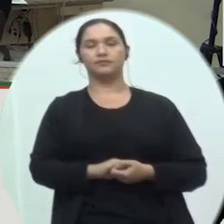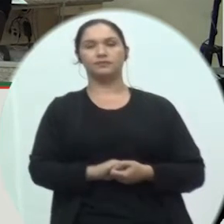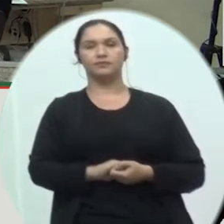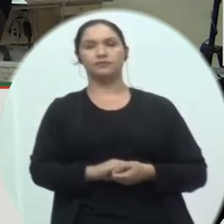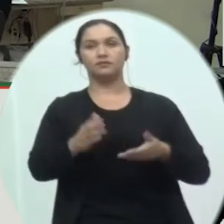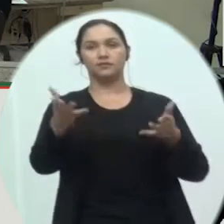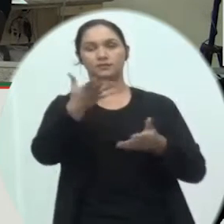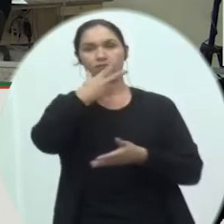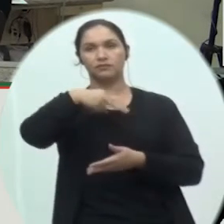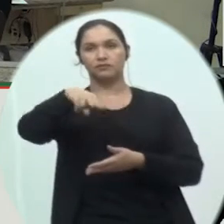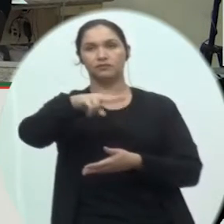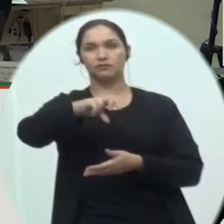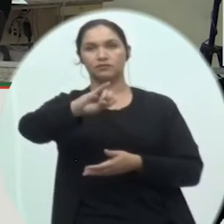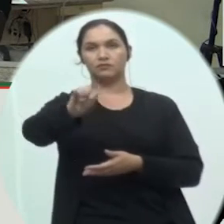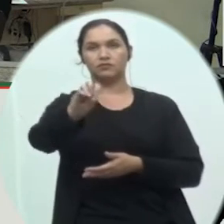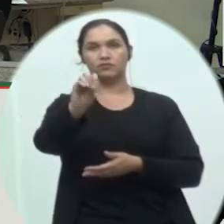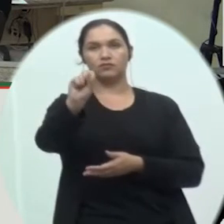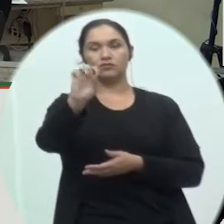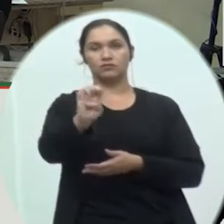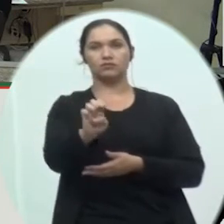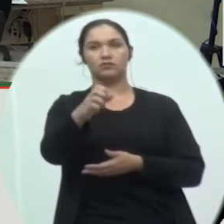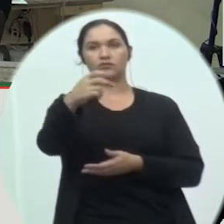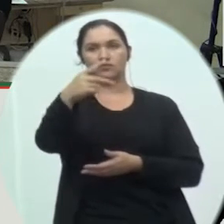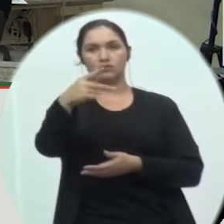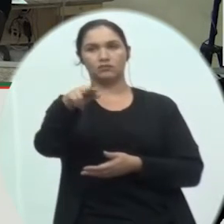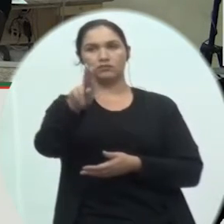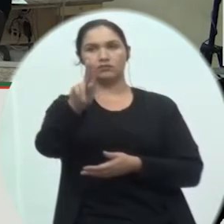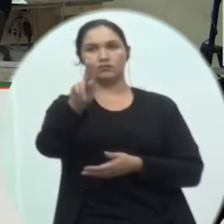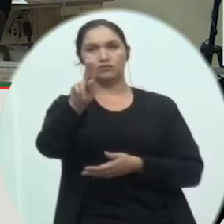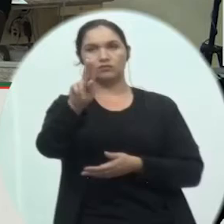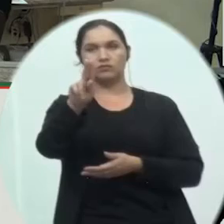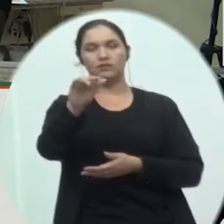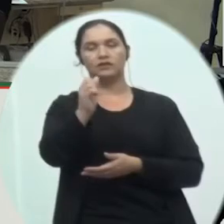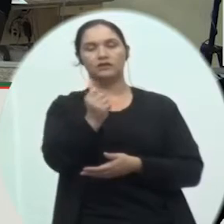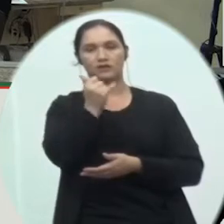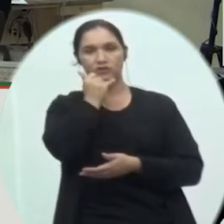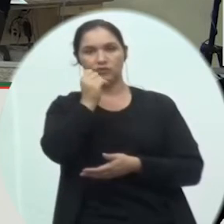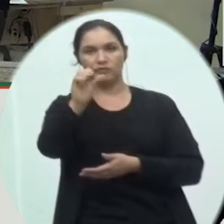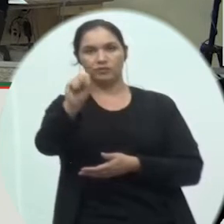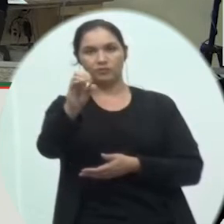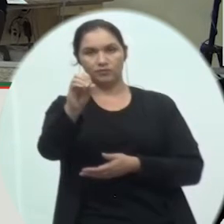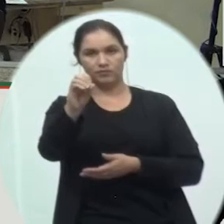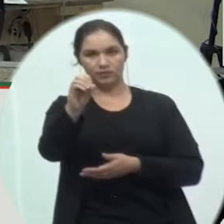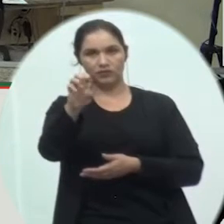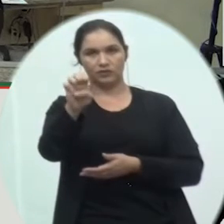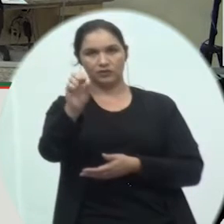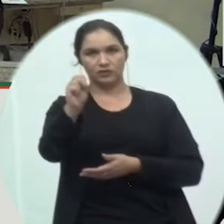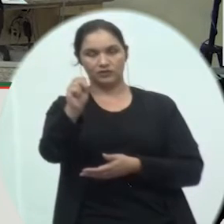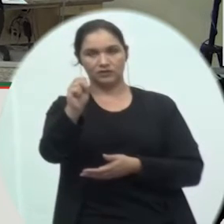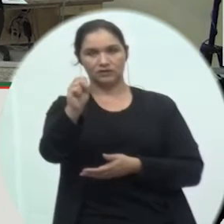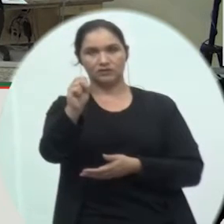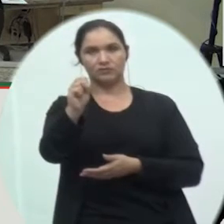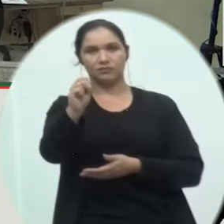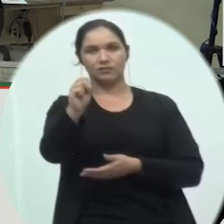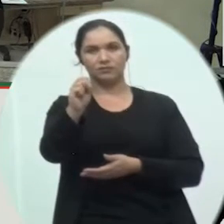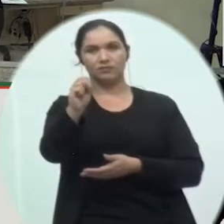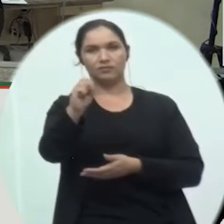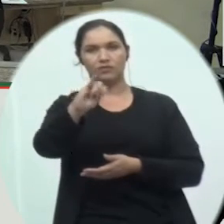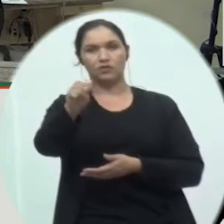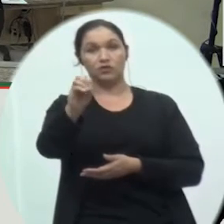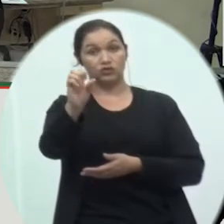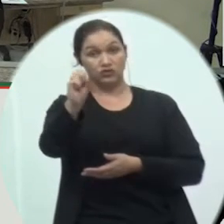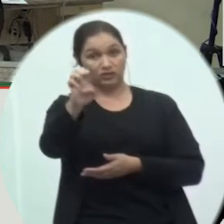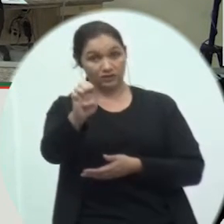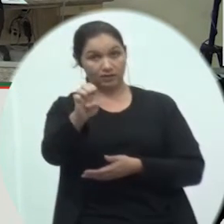Com a palavra o vereador José Paulo Ferrarese. Vossa Excelência dispõe de 3 minutos e 30. E a saúde?